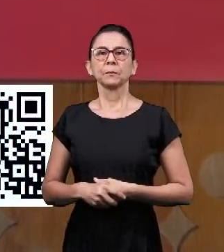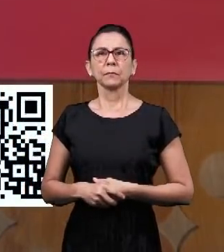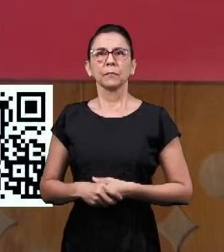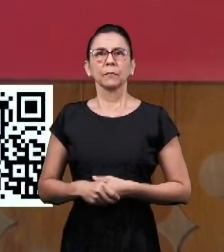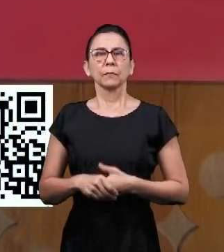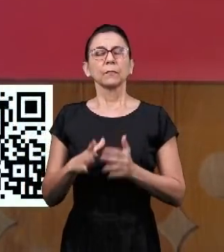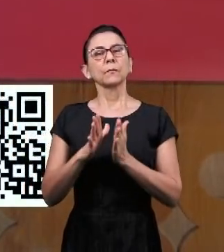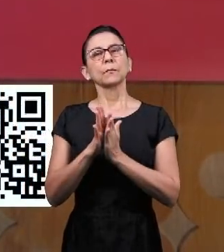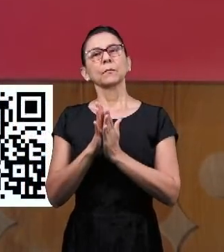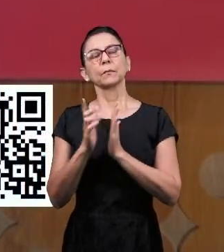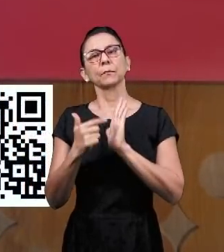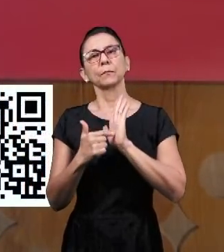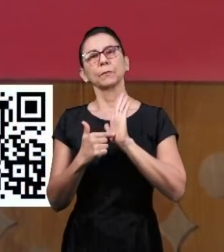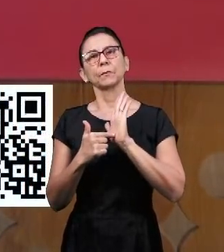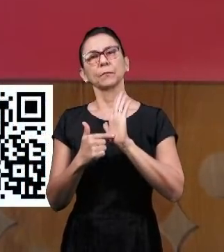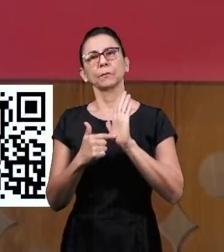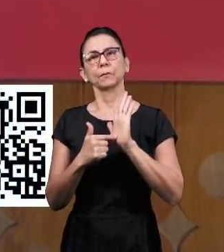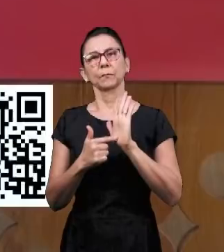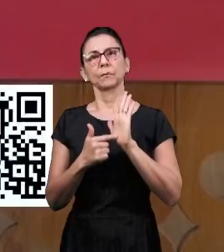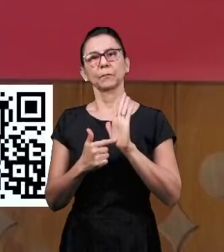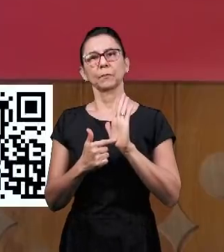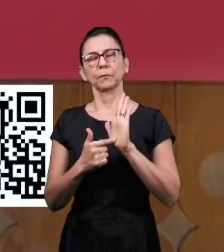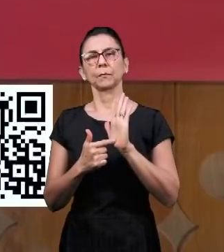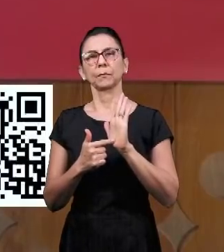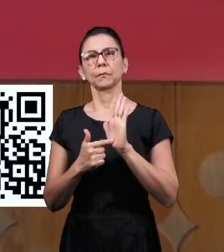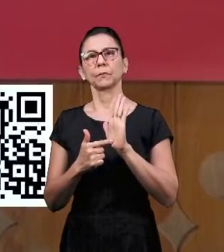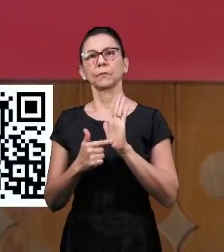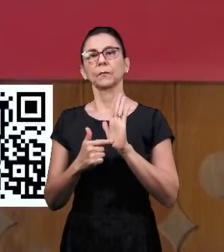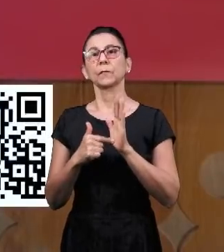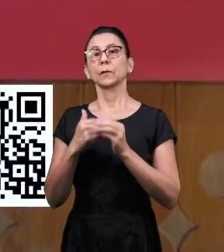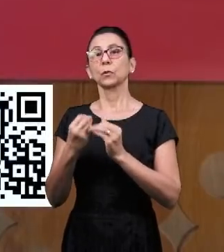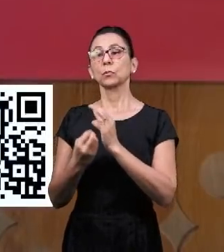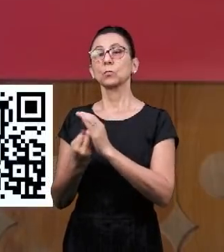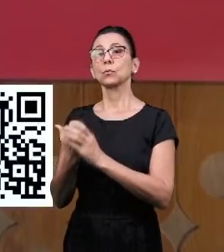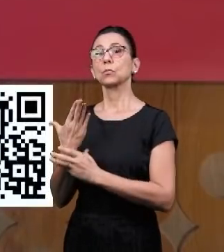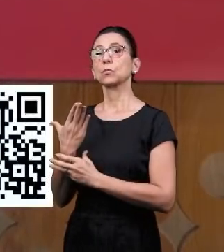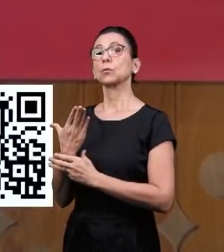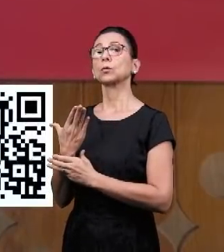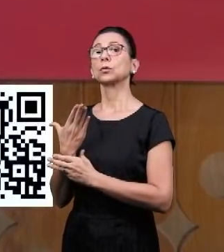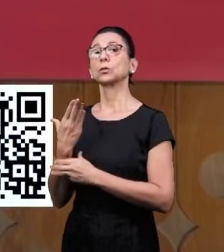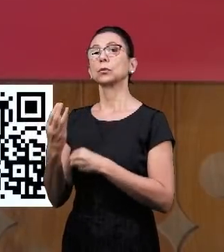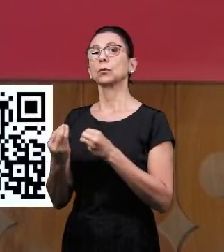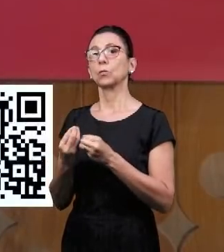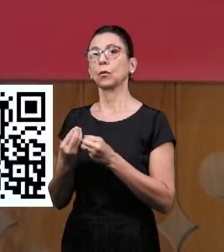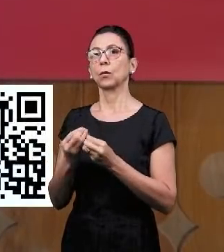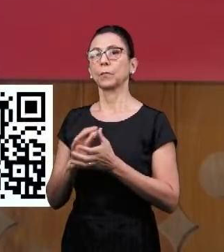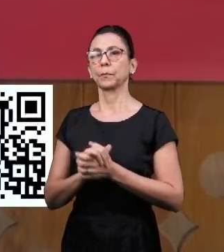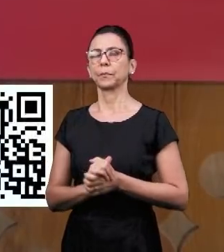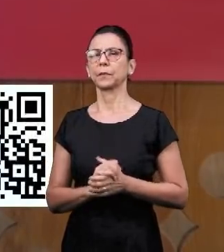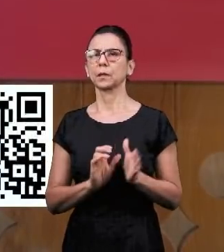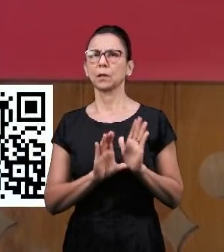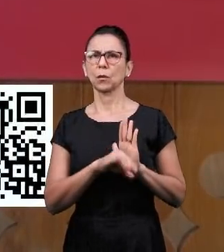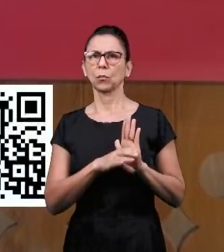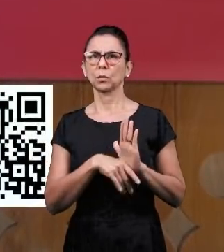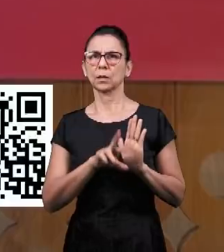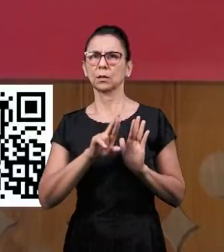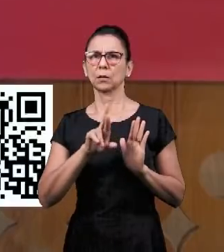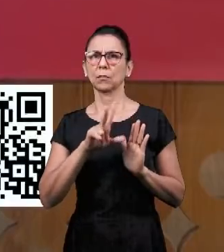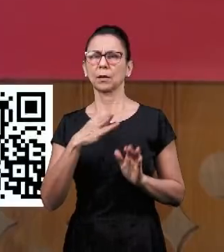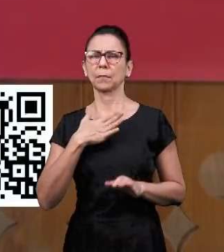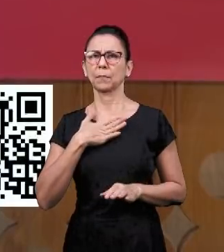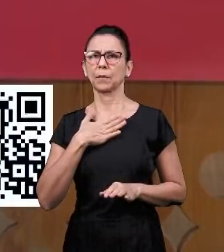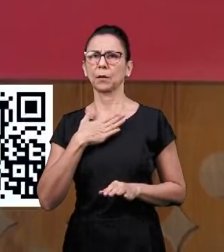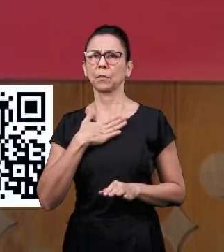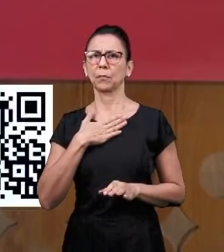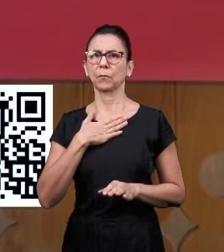ministério para nós emergiu, porque a doutrina, há um conceito que não é meu, mas o Senhor deu por revelação a alguém, que diz